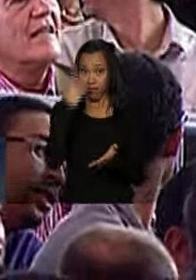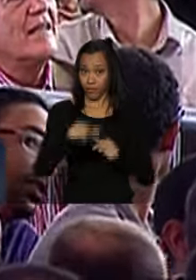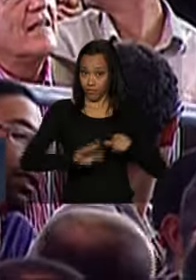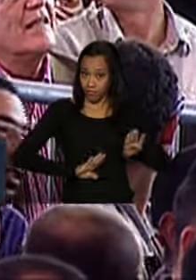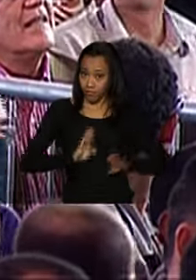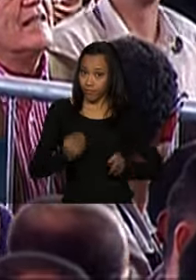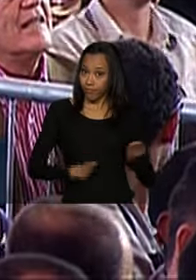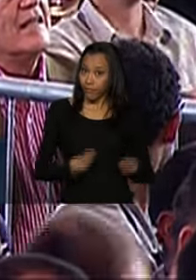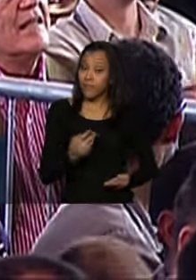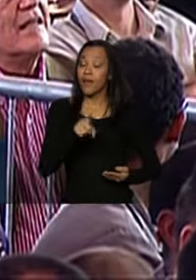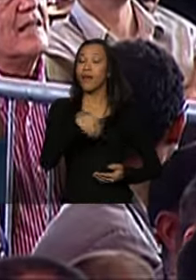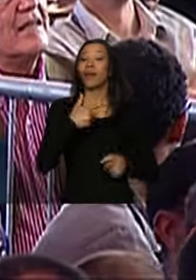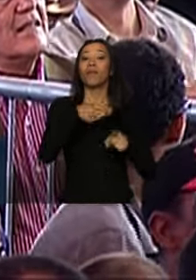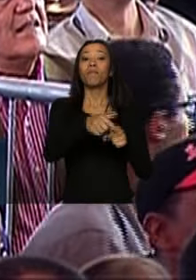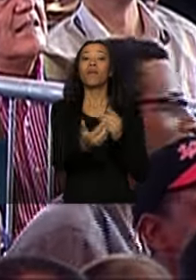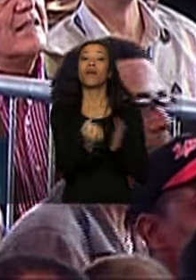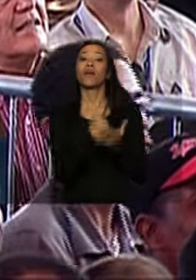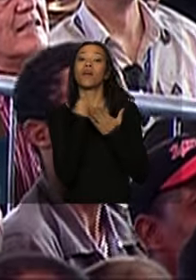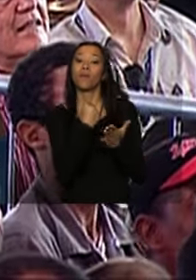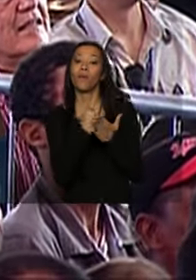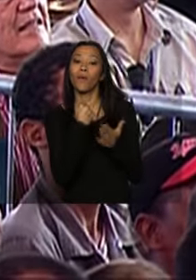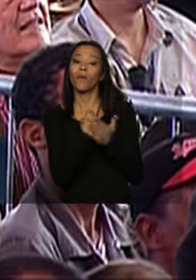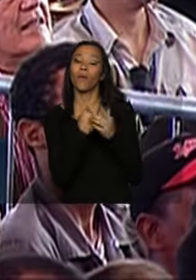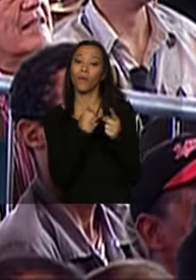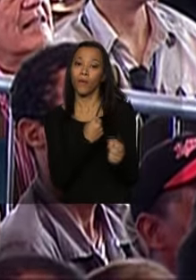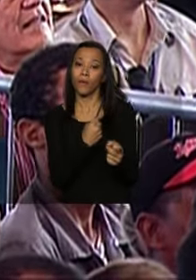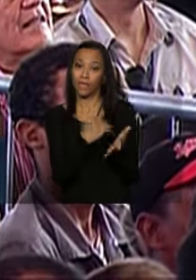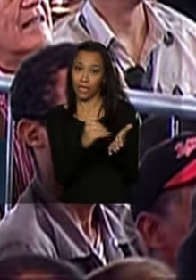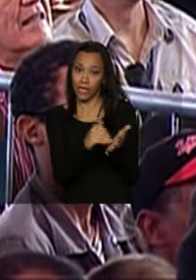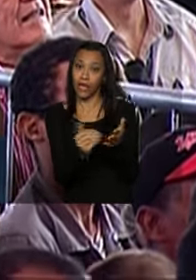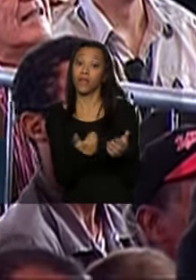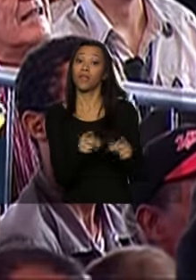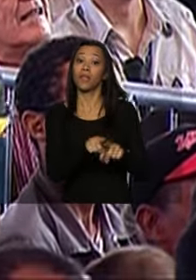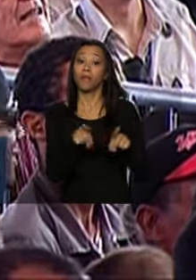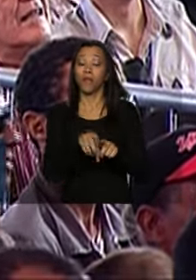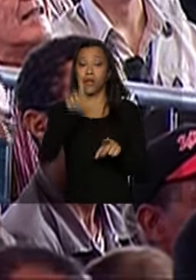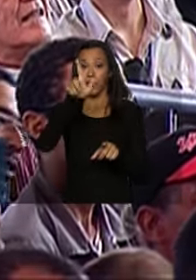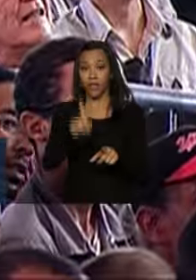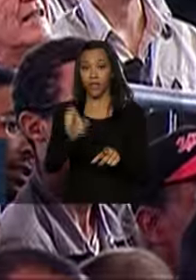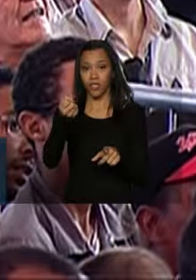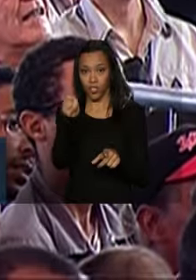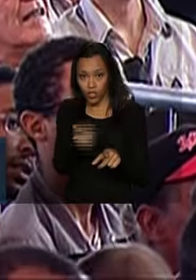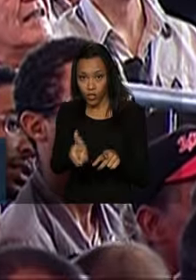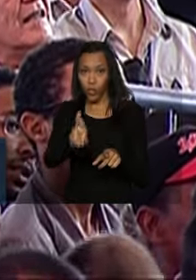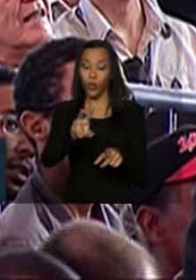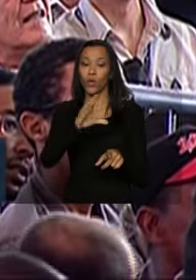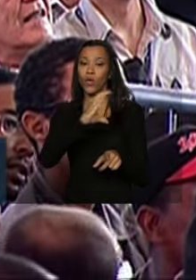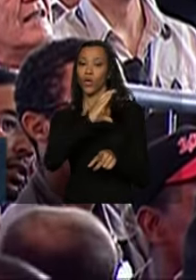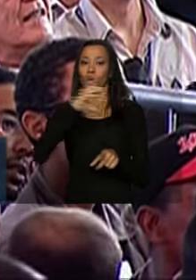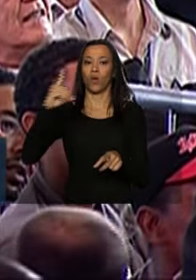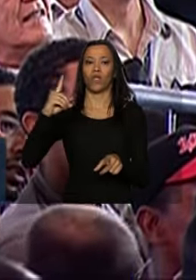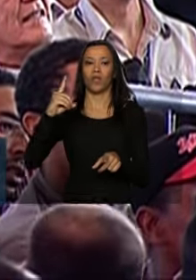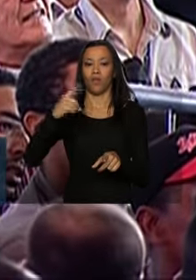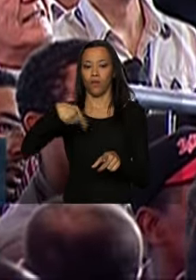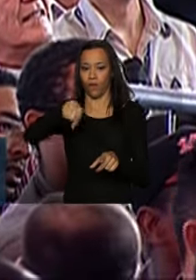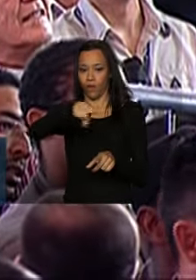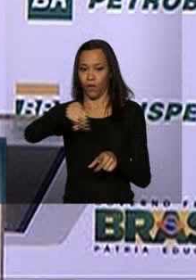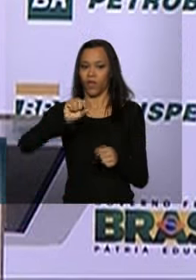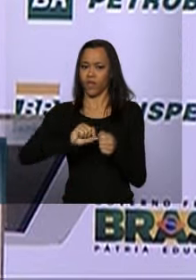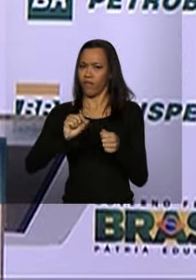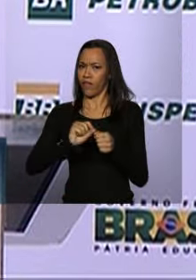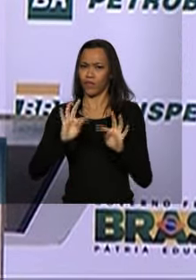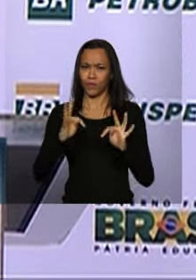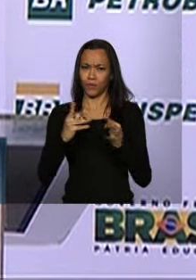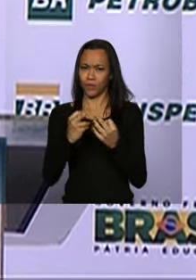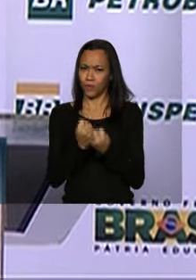meu ajudante Ronaldo Filho e minha gestora e coordenadora de tudo isso, que é ela que faz. Eu